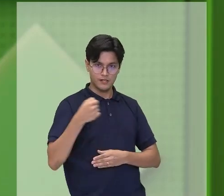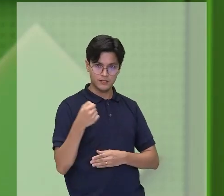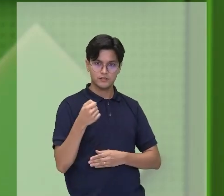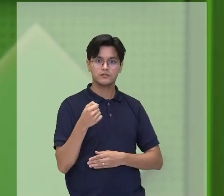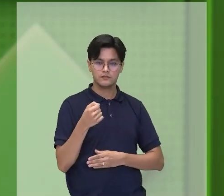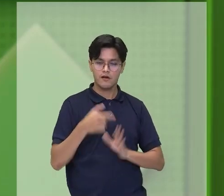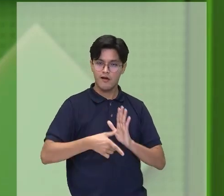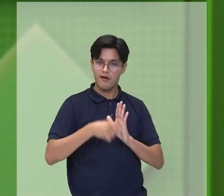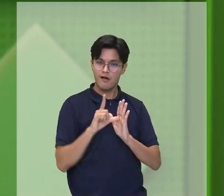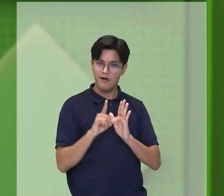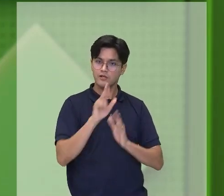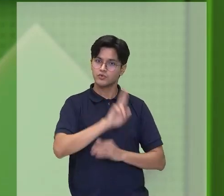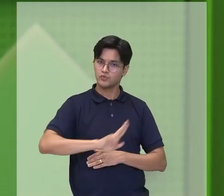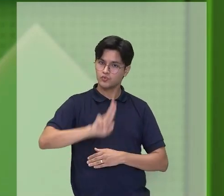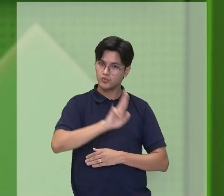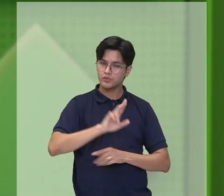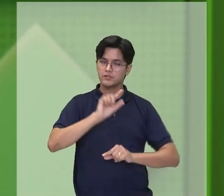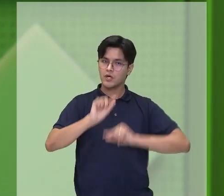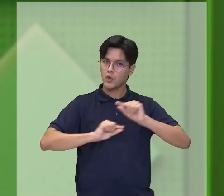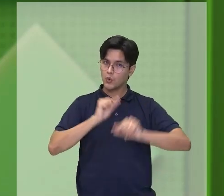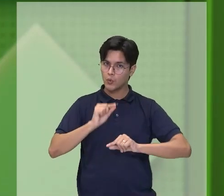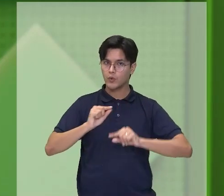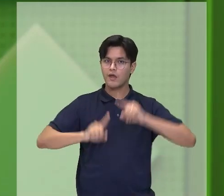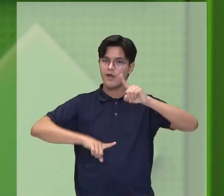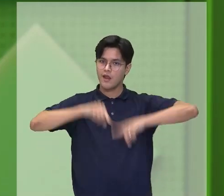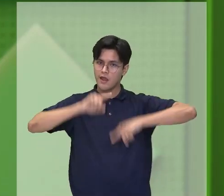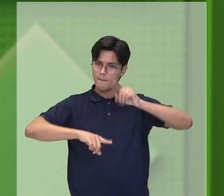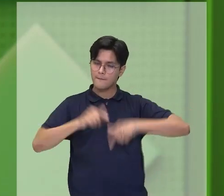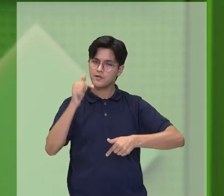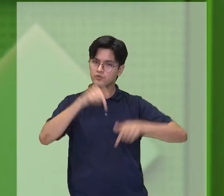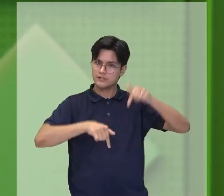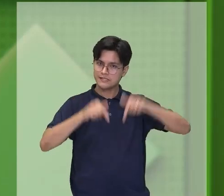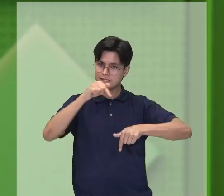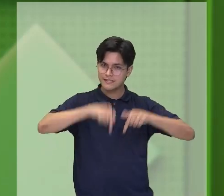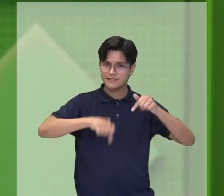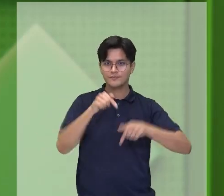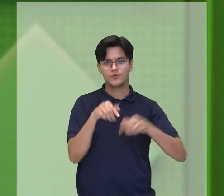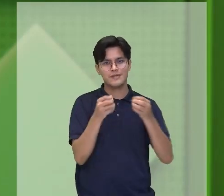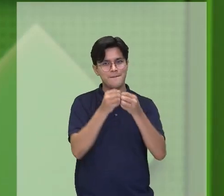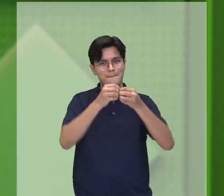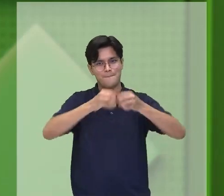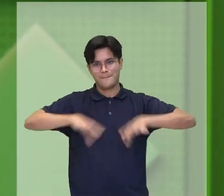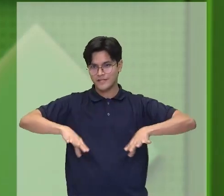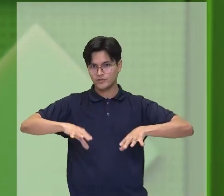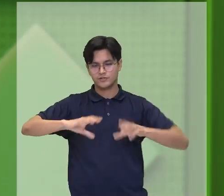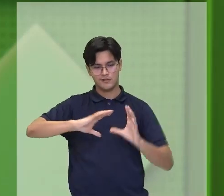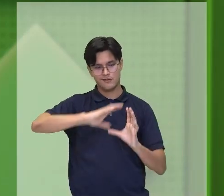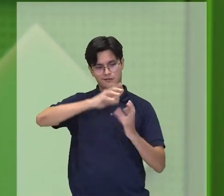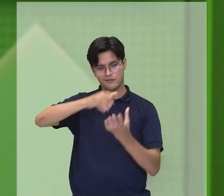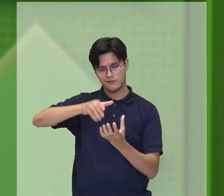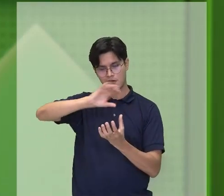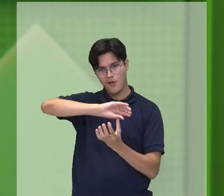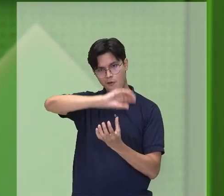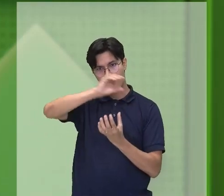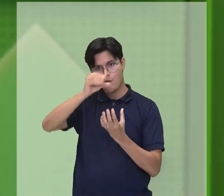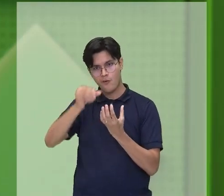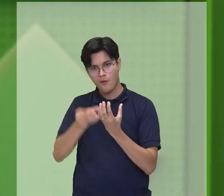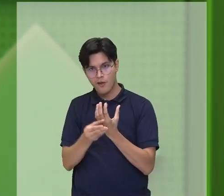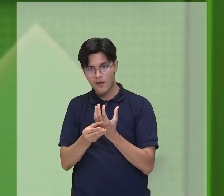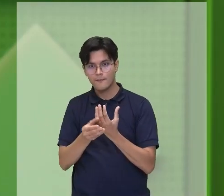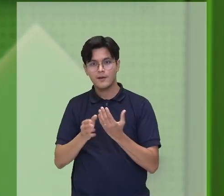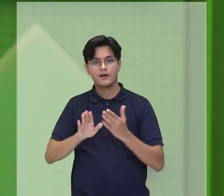que agrediam a nossa camada de ozônio. Então, quando se descobriu que esses gases faziam ali